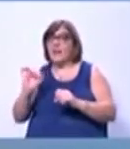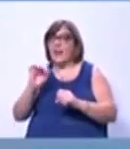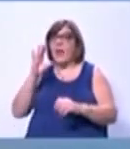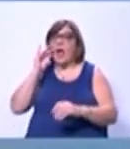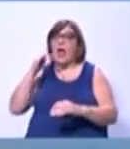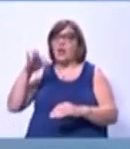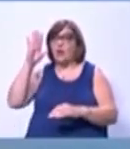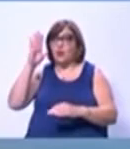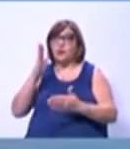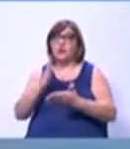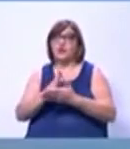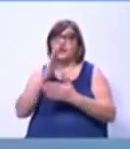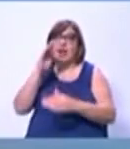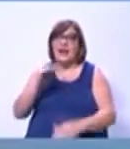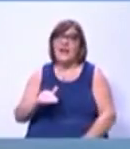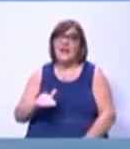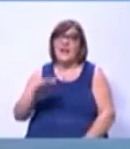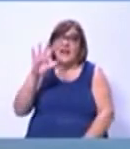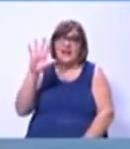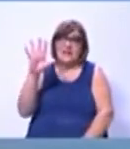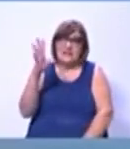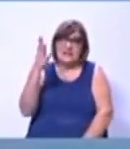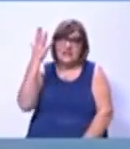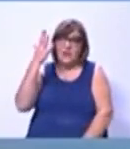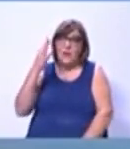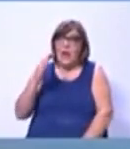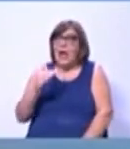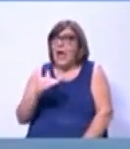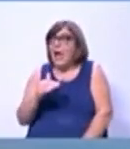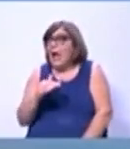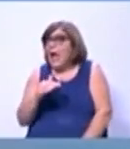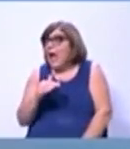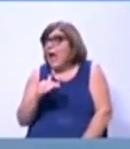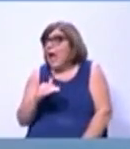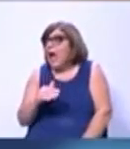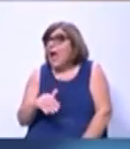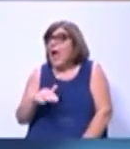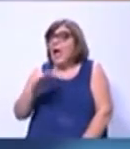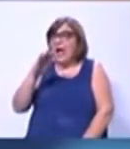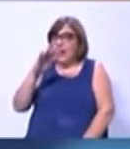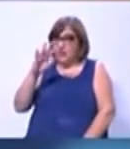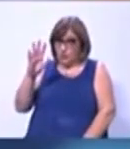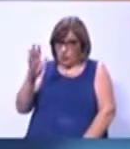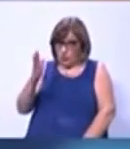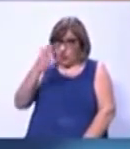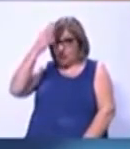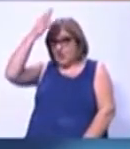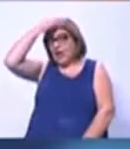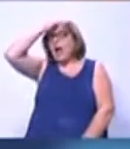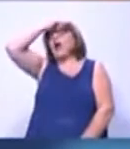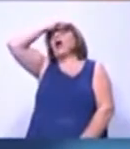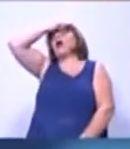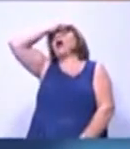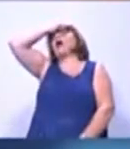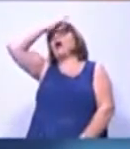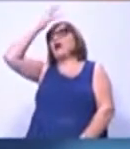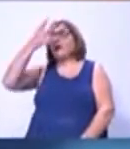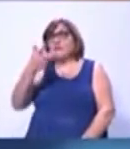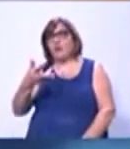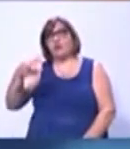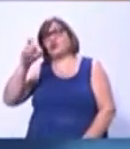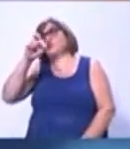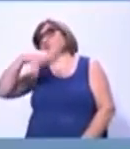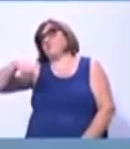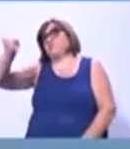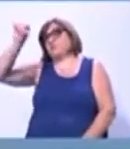adulto atinge-te por volta dos 5 anos. Pensei que ia dizer 18. 5 está ótimo. 4, 5 anos. Temos